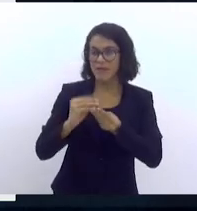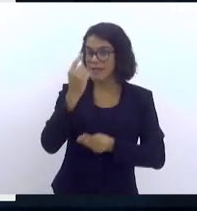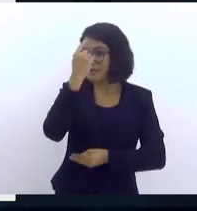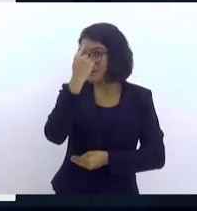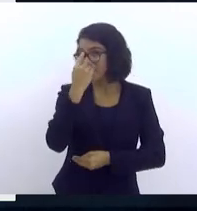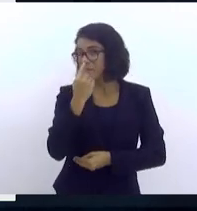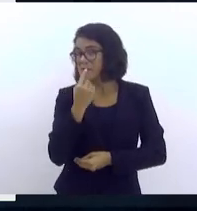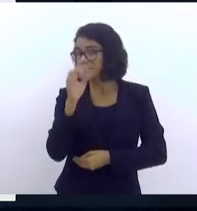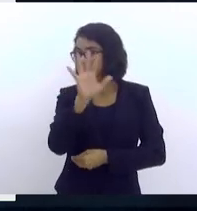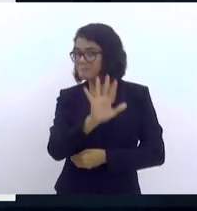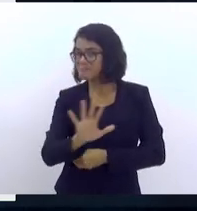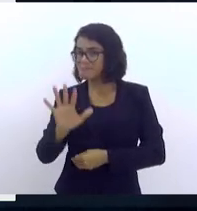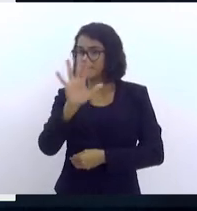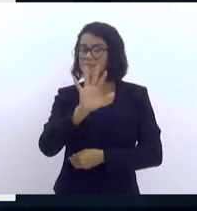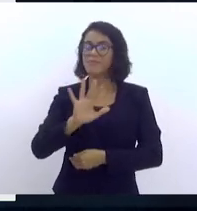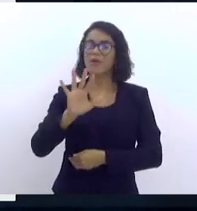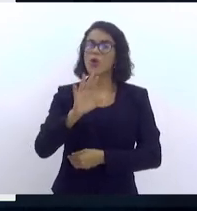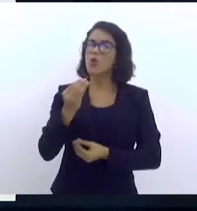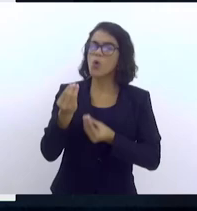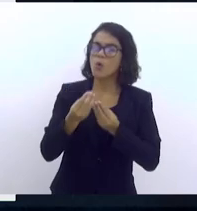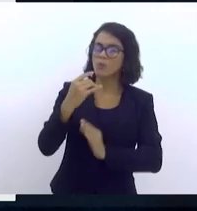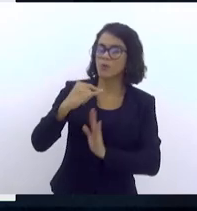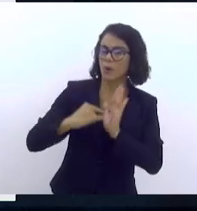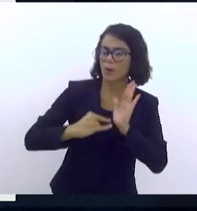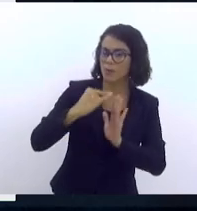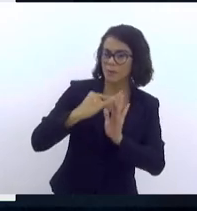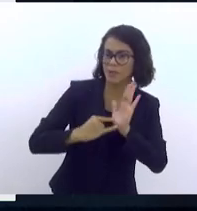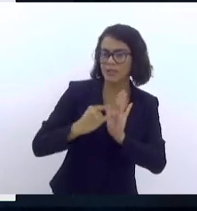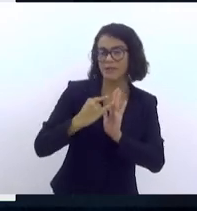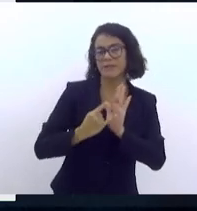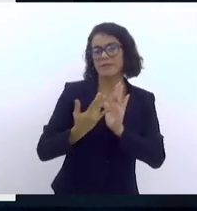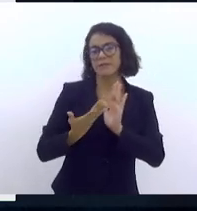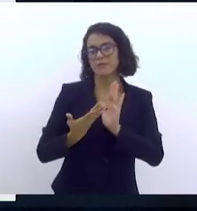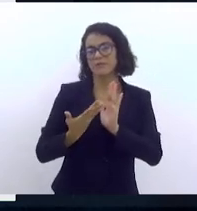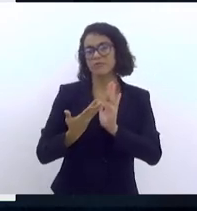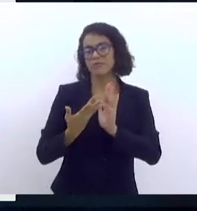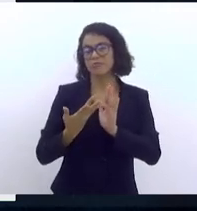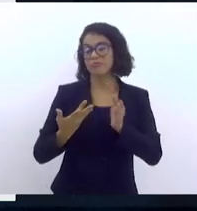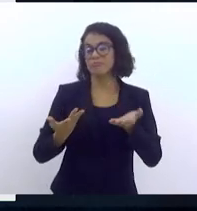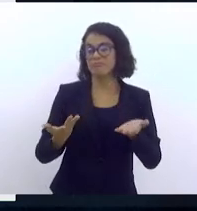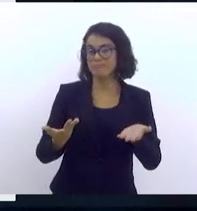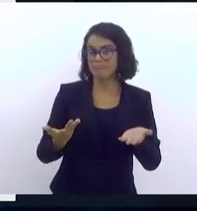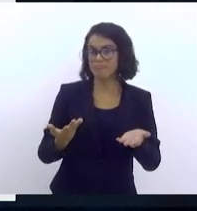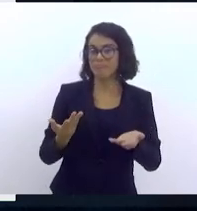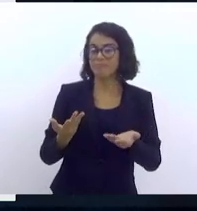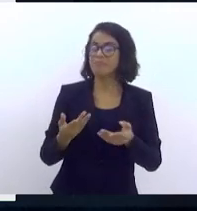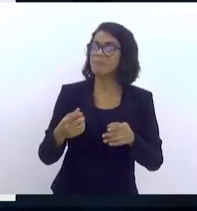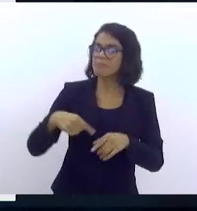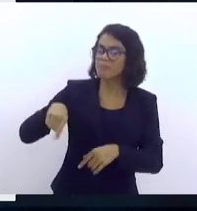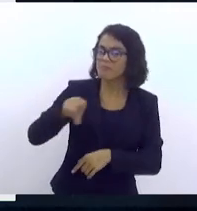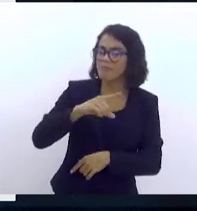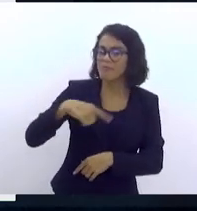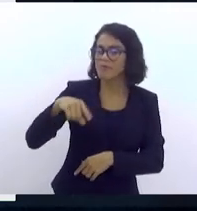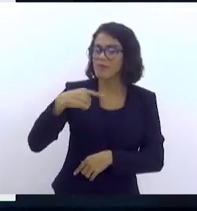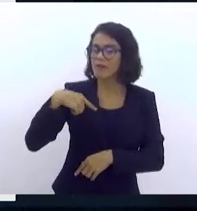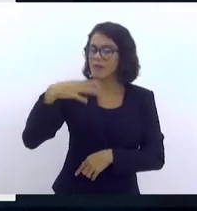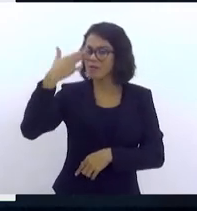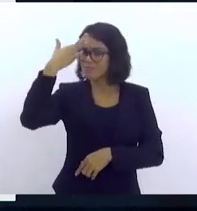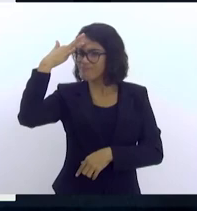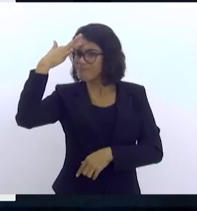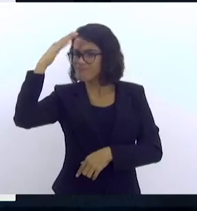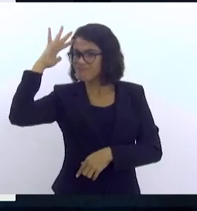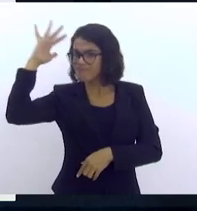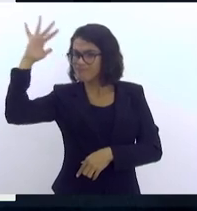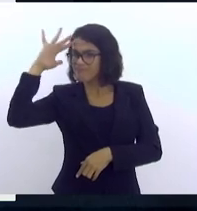né da capa desses documentos e também de como para vocês terem uma noção também né